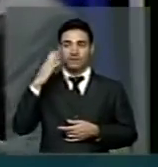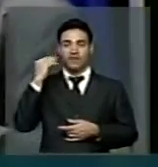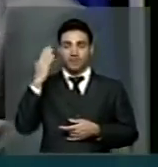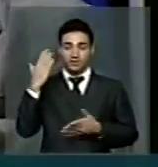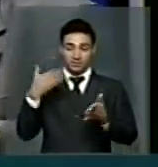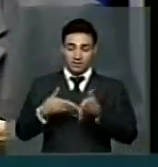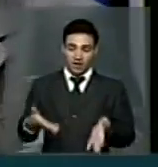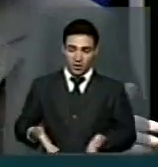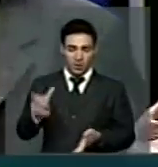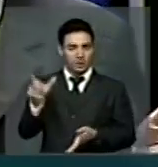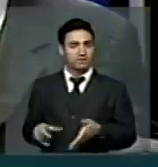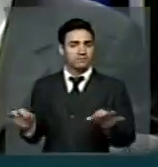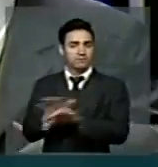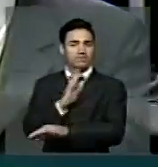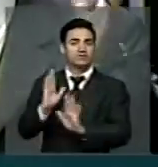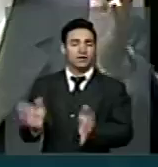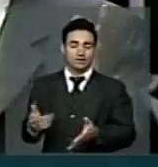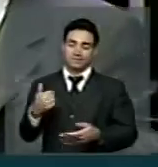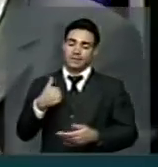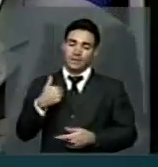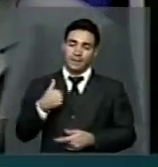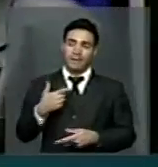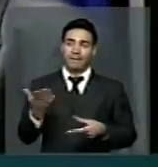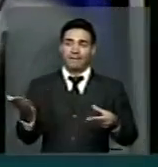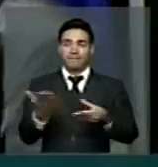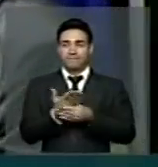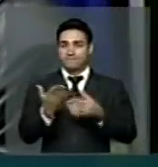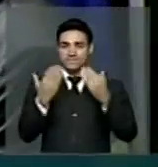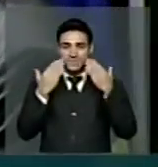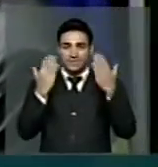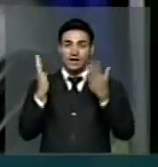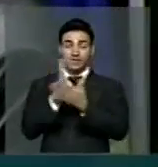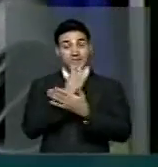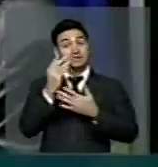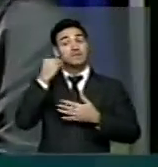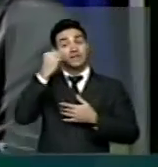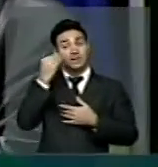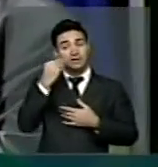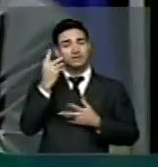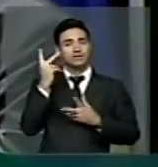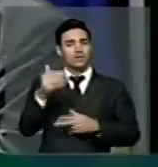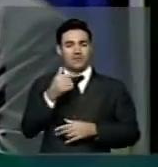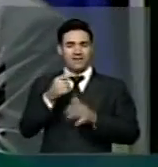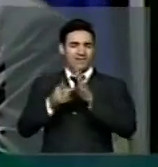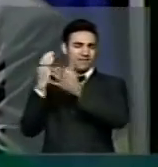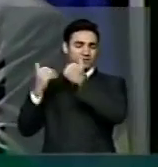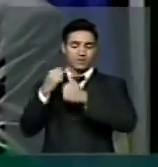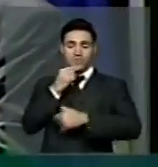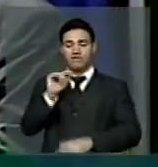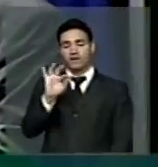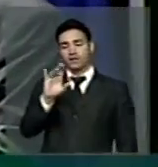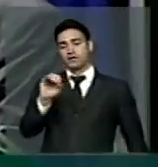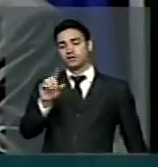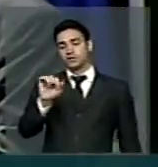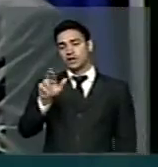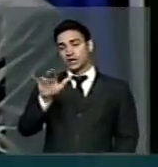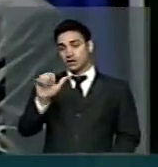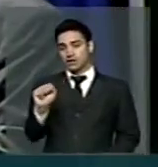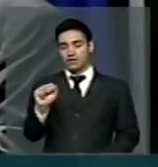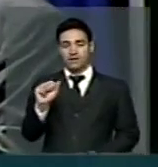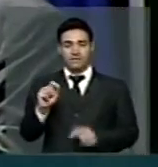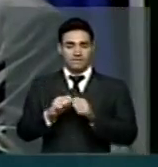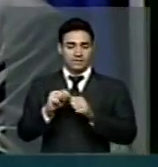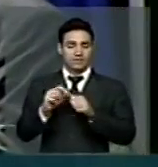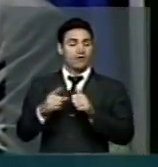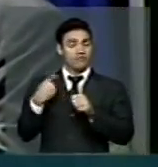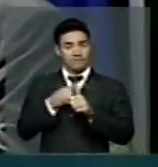nacionalmente, apresentei algumas das minhas vivências quando Fernando Lira dava os seus primeiros passos e quero dizer que nós